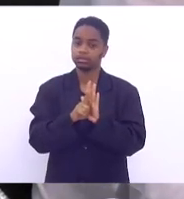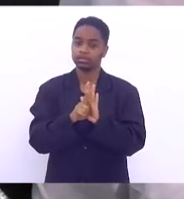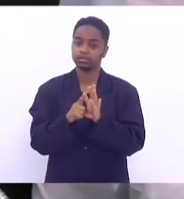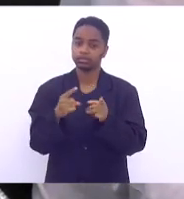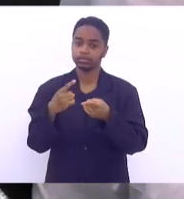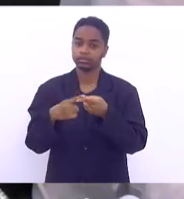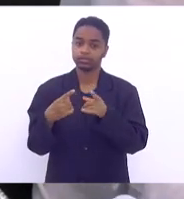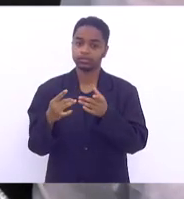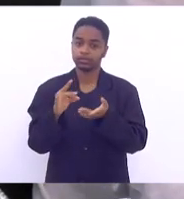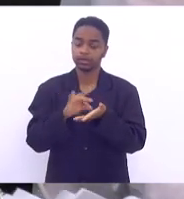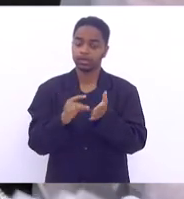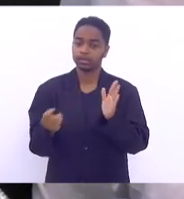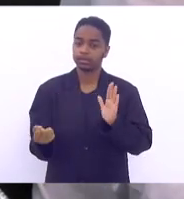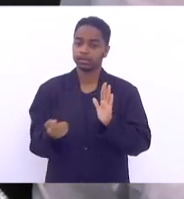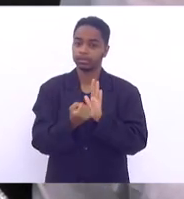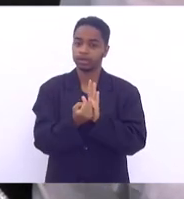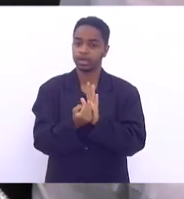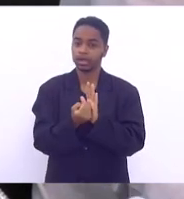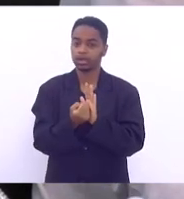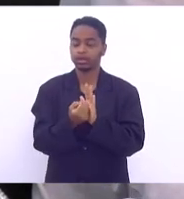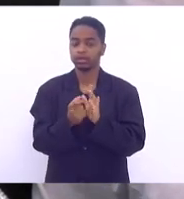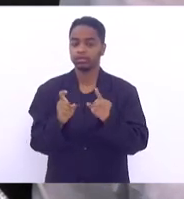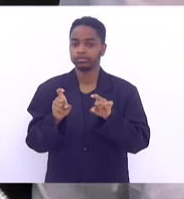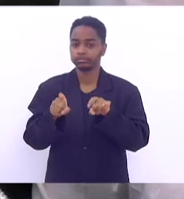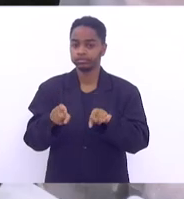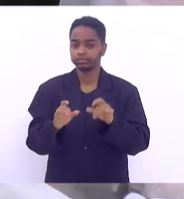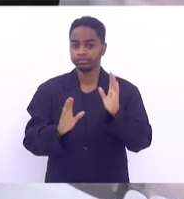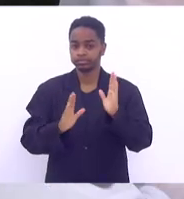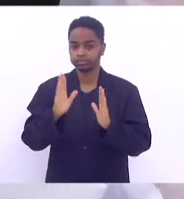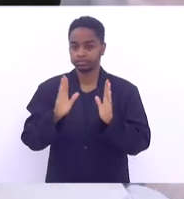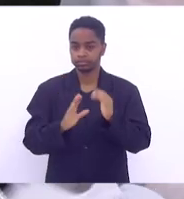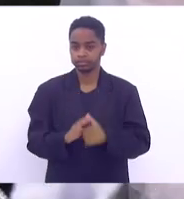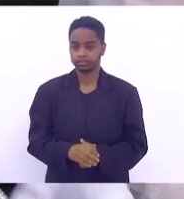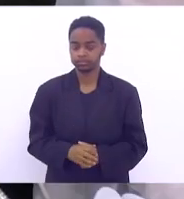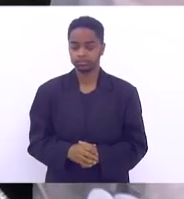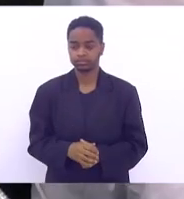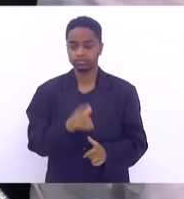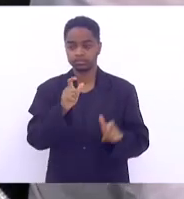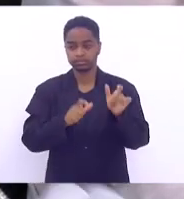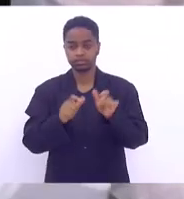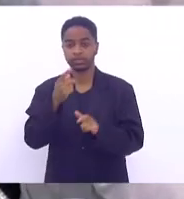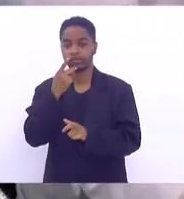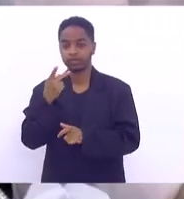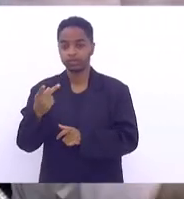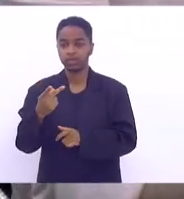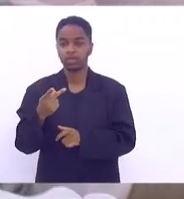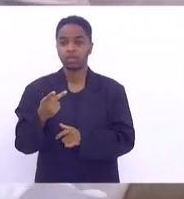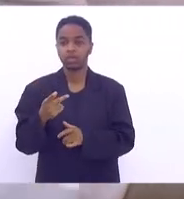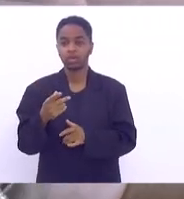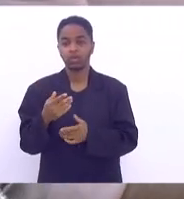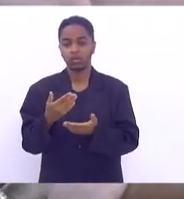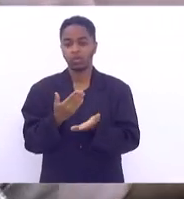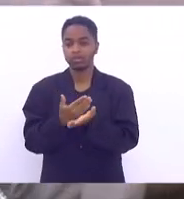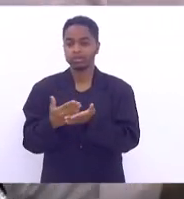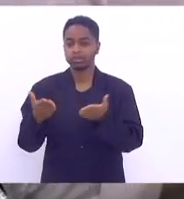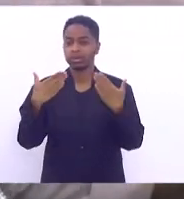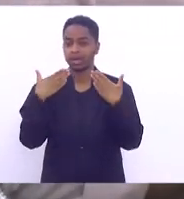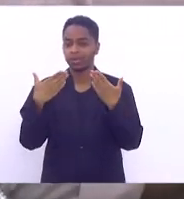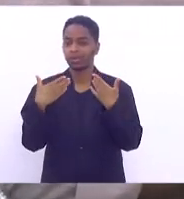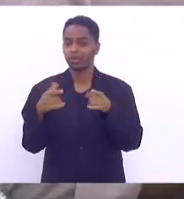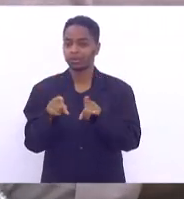aí do mandato de Vossa Excelência. O pessoal está dizendo aqui que já baixou um pouco a temperatura também, que está quente, né?